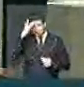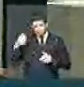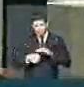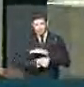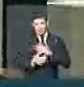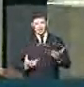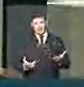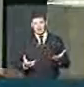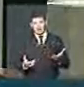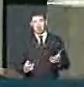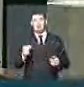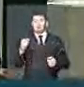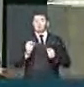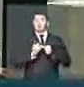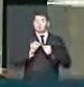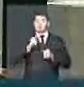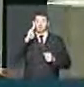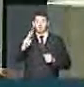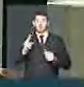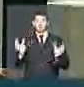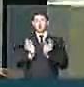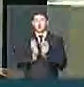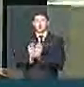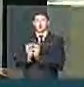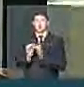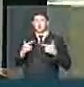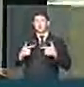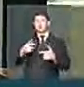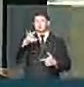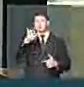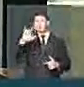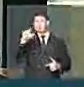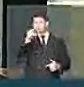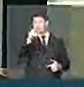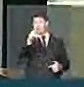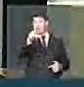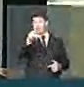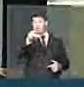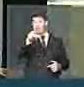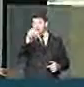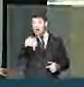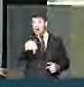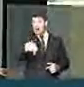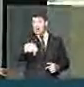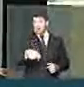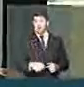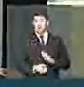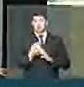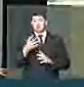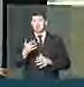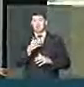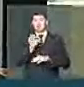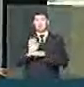de... Isso aí é construir visões de sectarismo, de guerra civil, entendeu? De construir estados